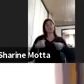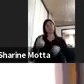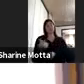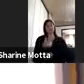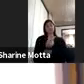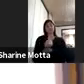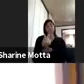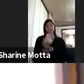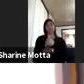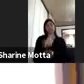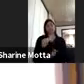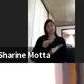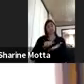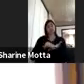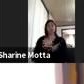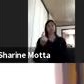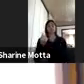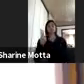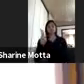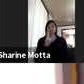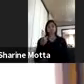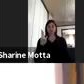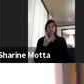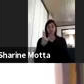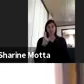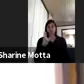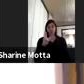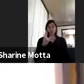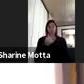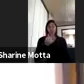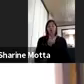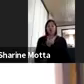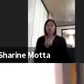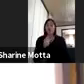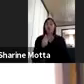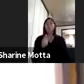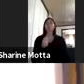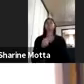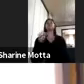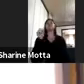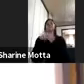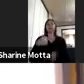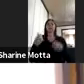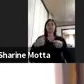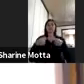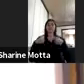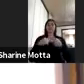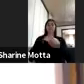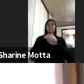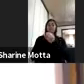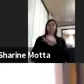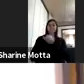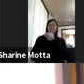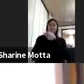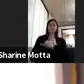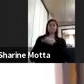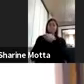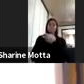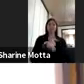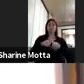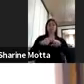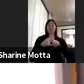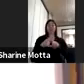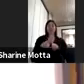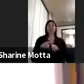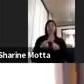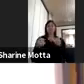absoluta. Sim. E muitas delas são sim traficadas e submetidas ao trabalho escravo, embora as pessoas não queiram ver